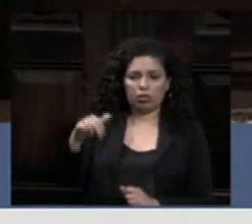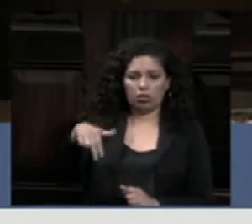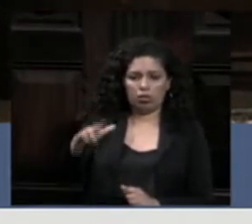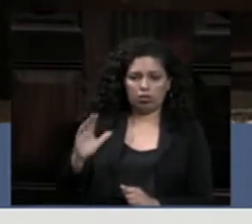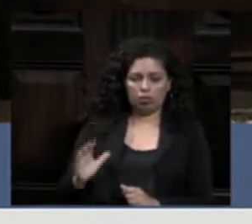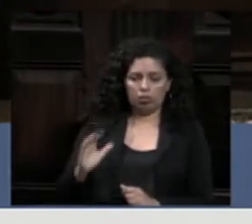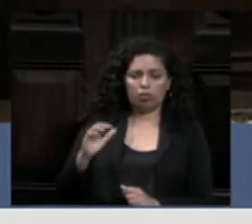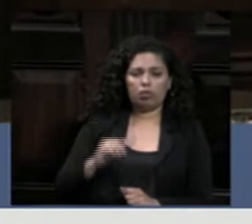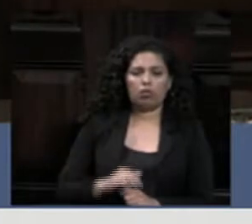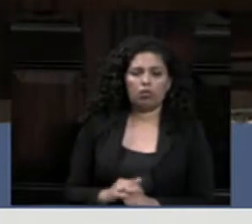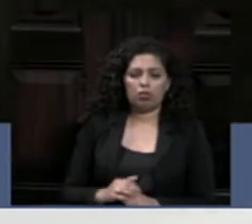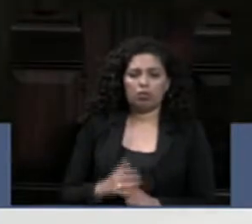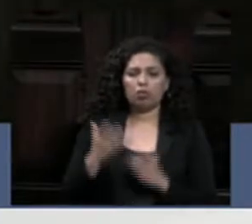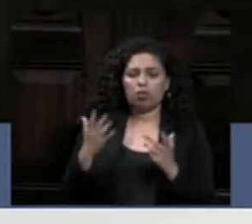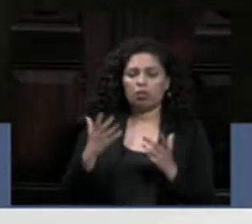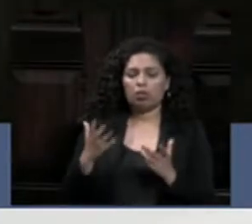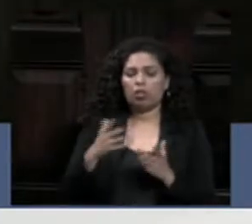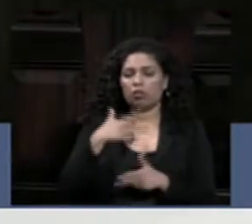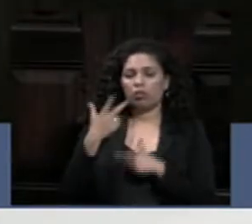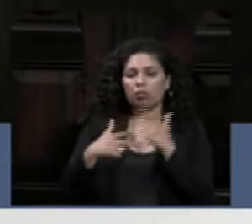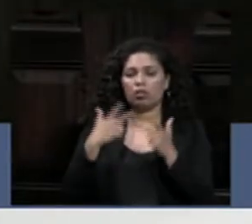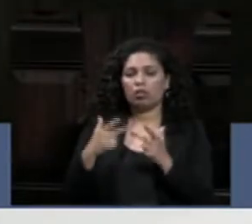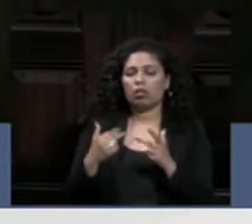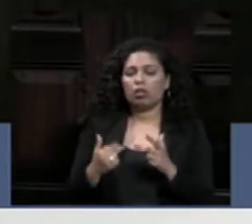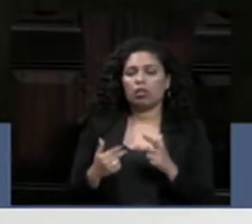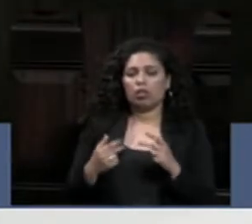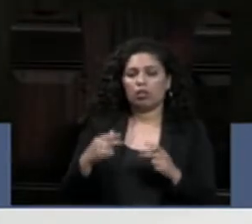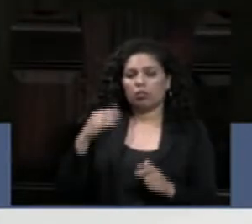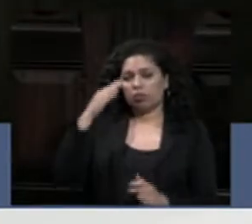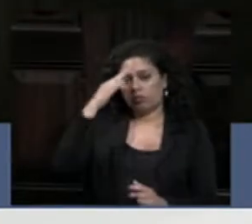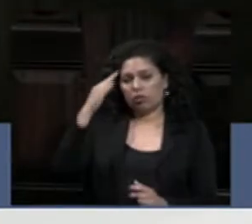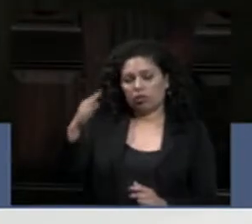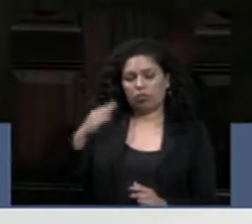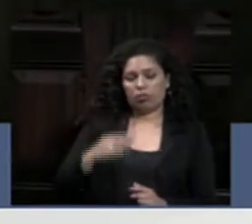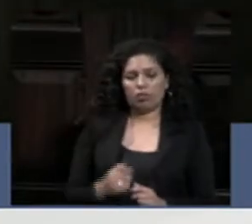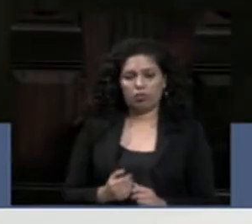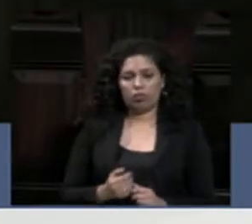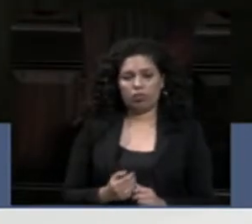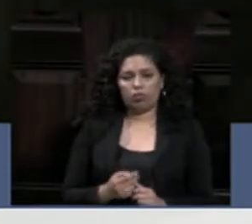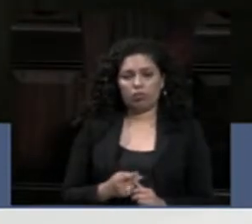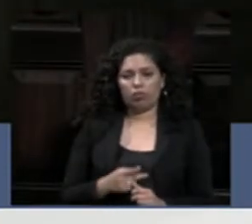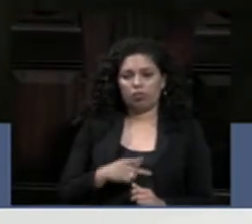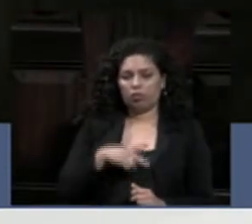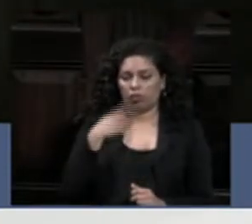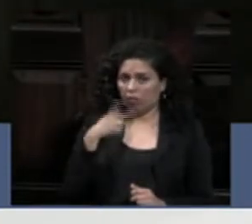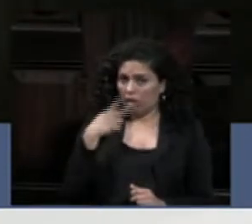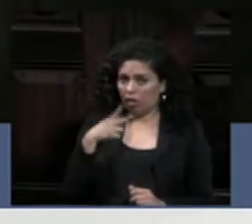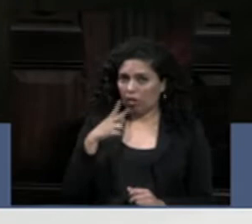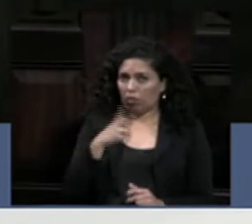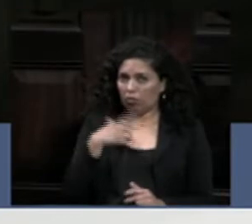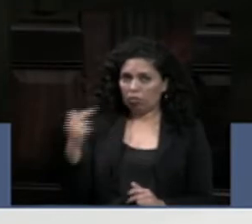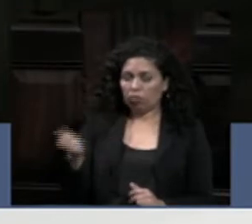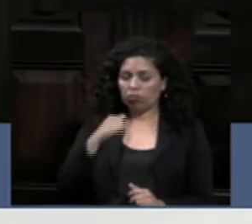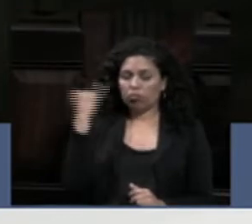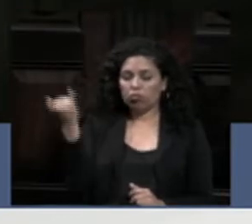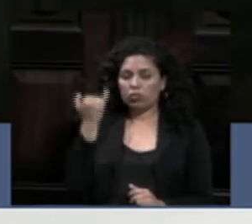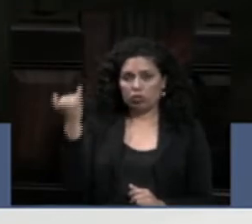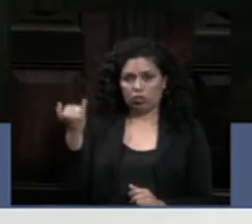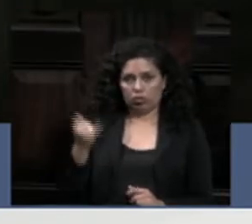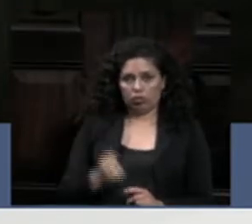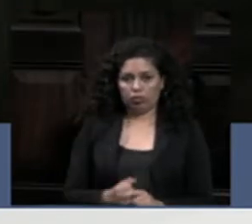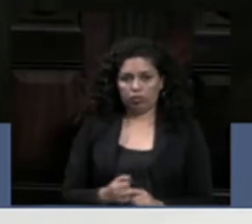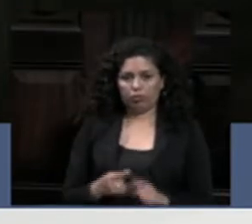quero, topicamente, fazer uma parte que, na verdade, é uma ponderação.